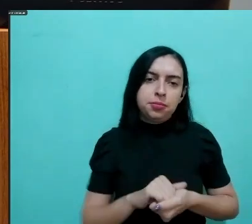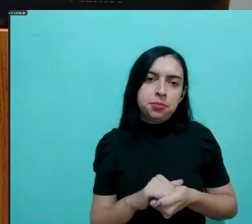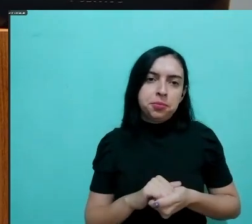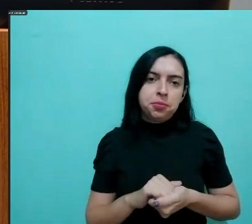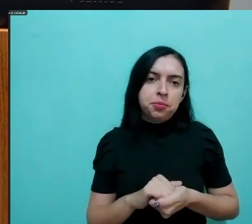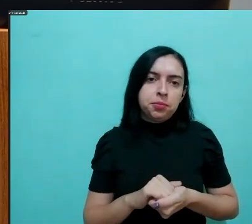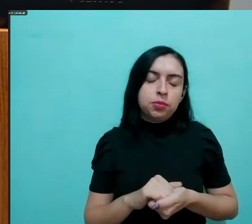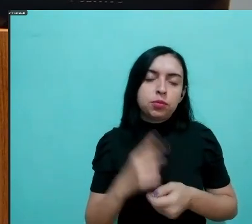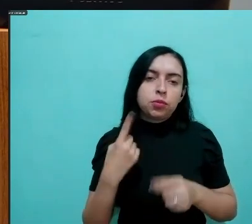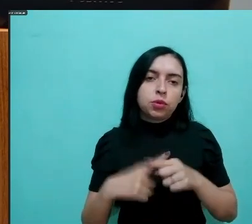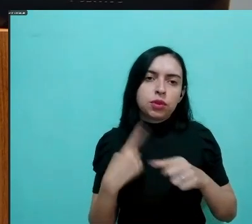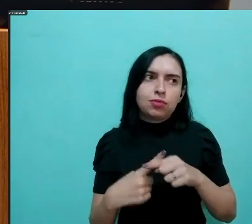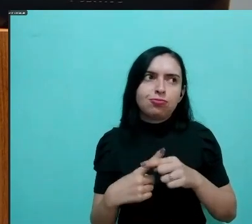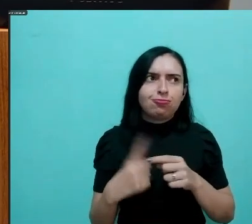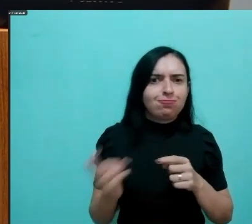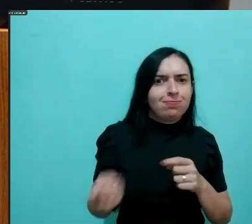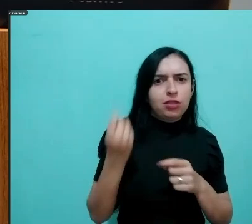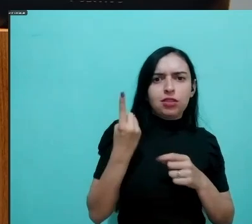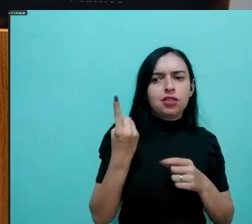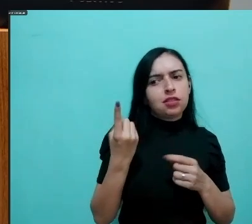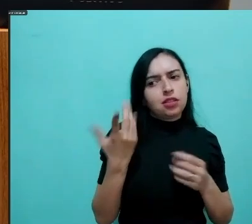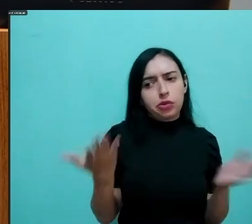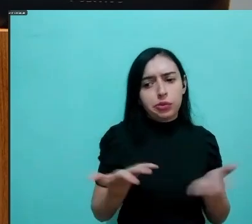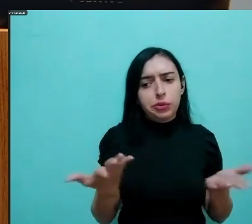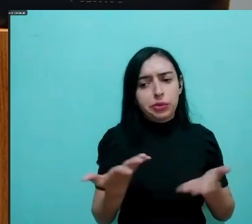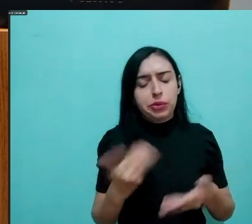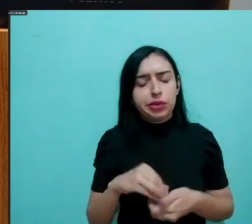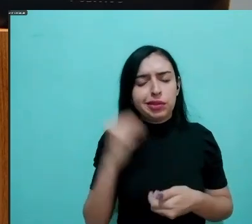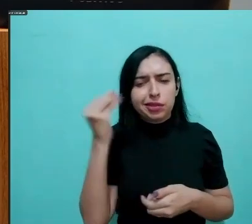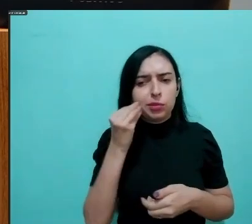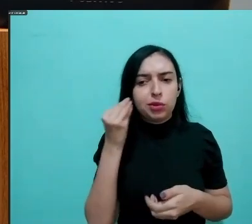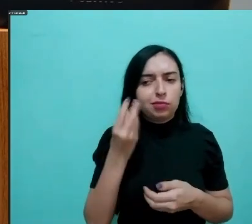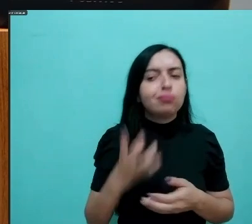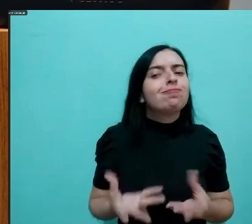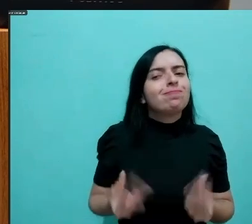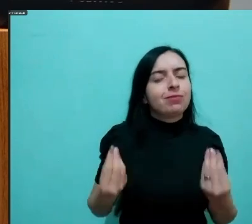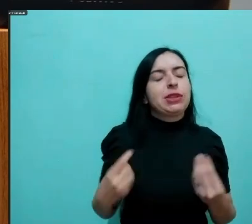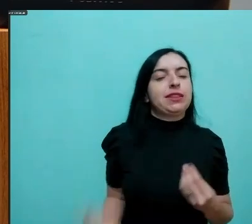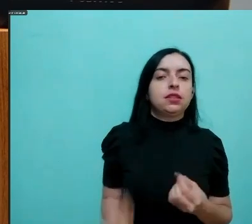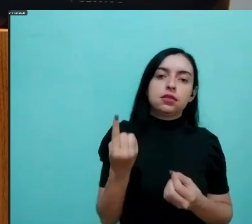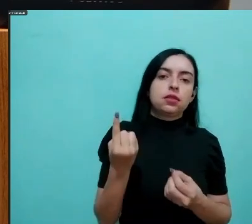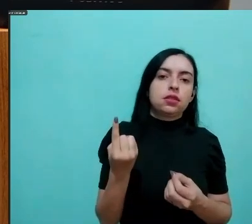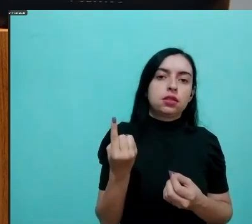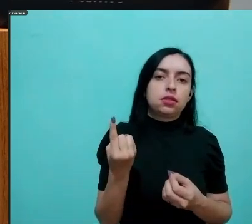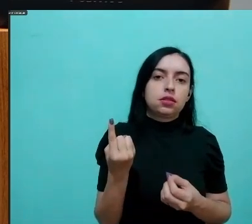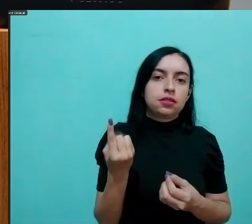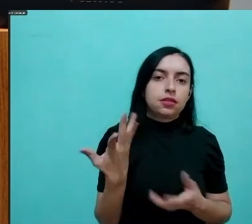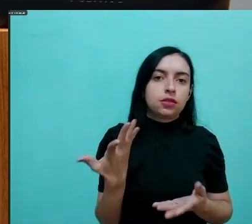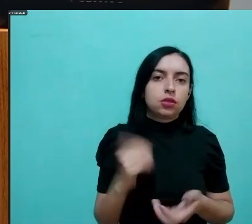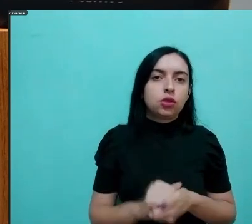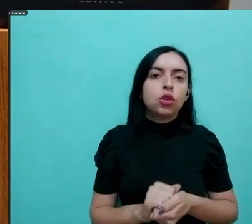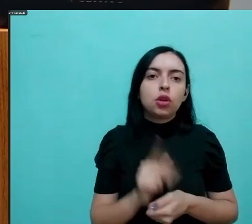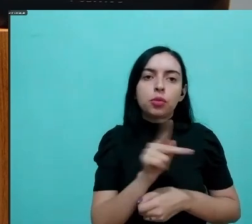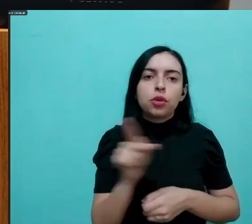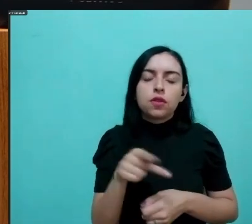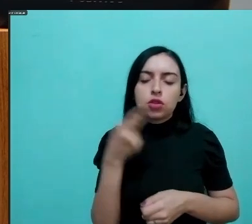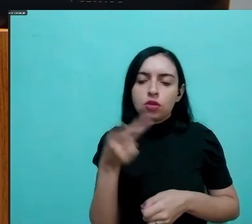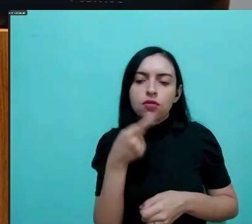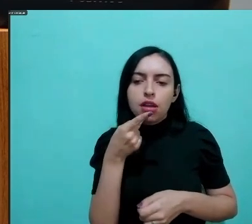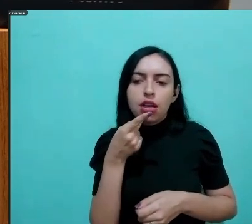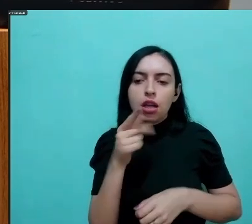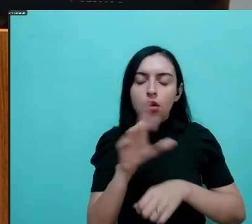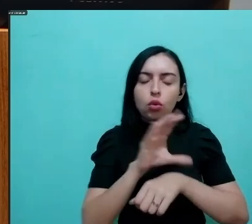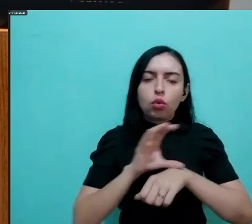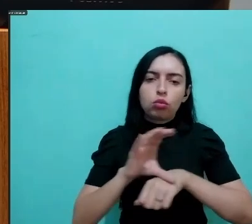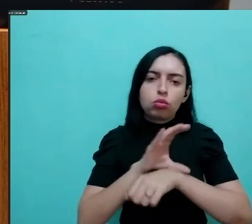O que é estranho nos dias de hoje, muito estranho. O eminente professor falou do